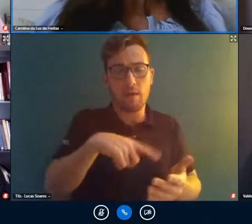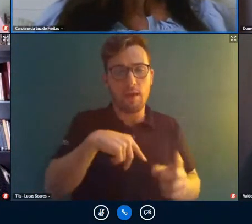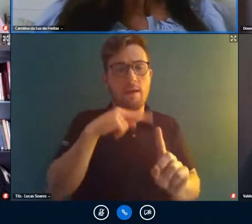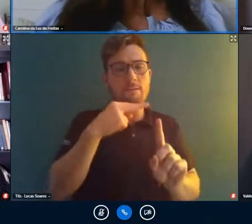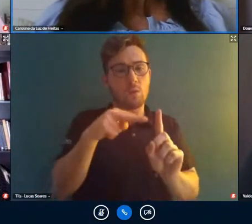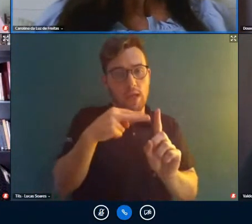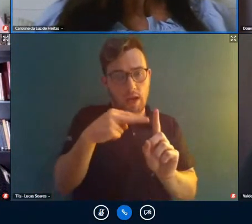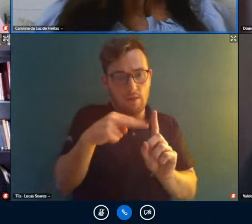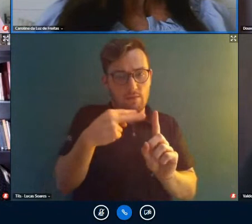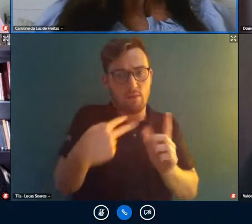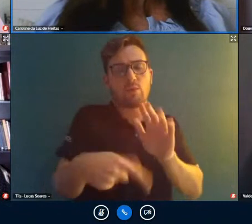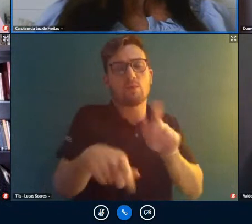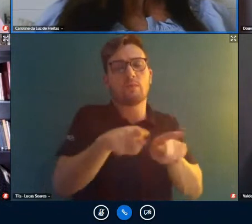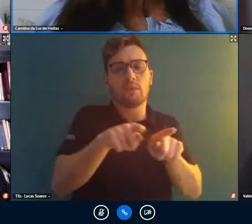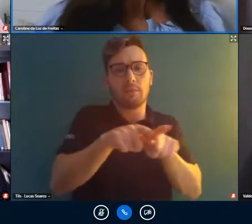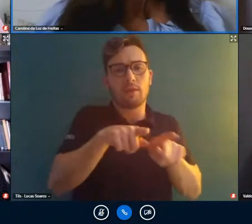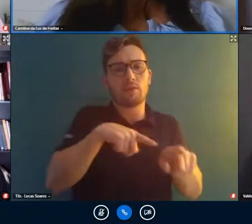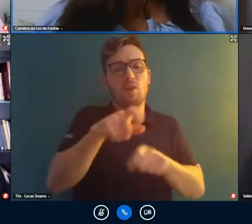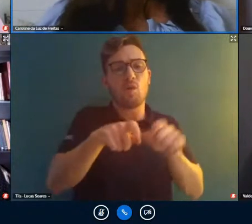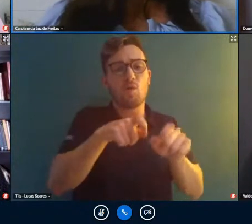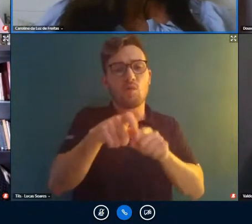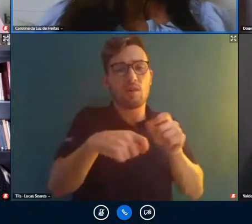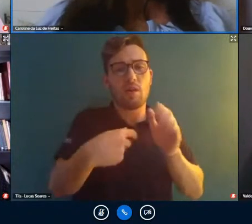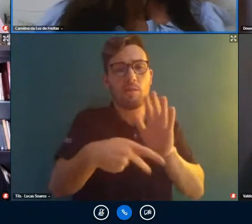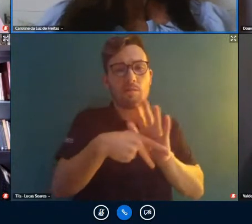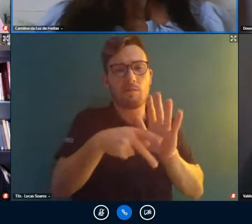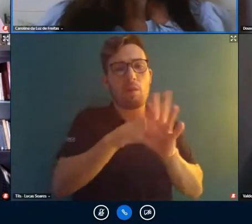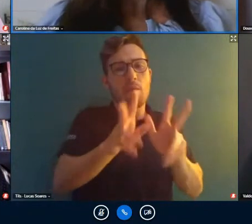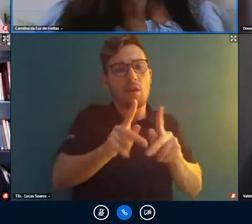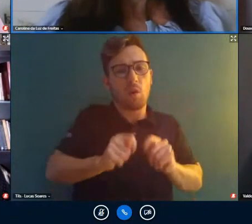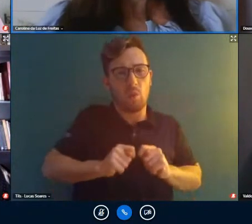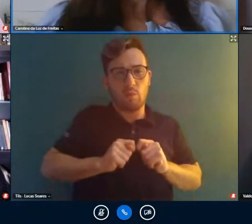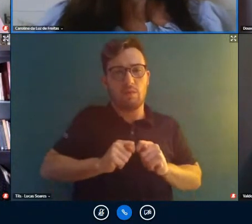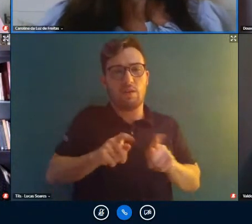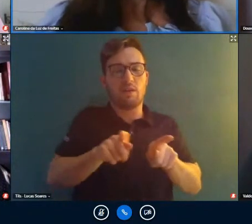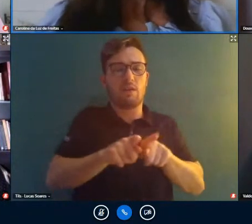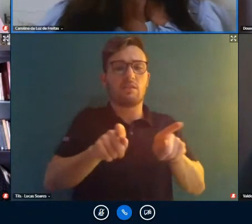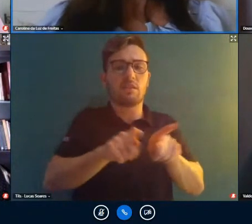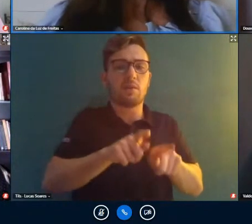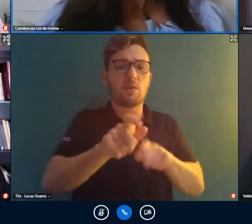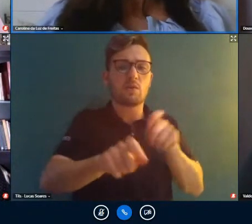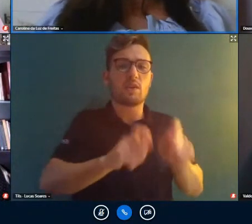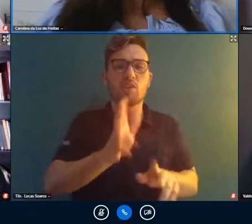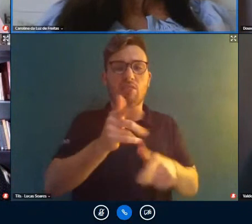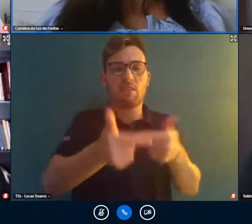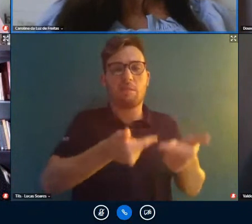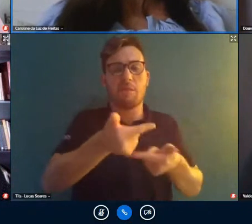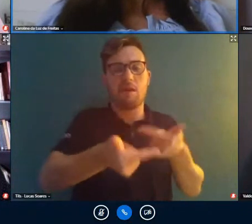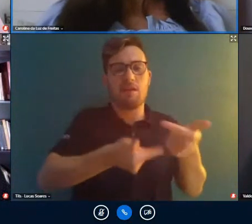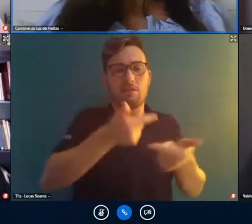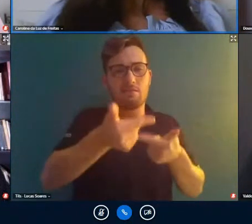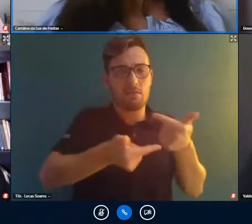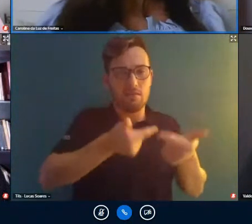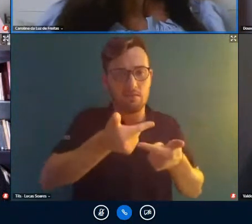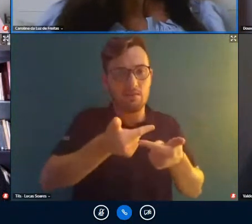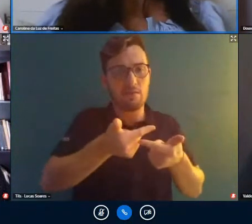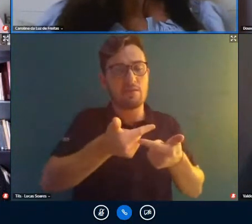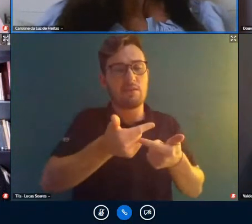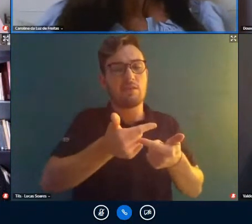Covid, principalmente pela questão econômica deles e também pelo que eles trabalhavam, tornavam eles